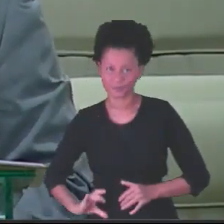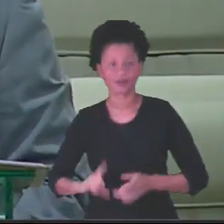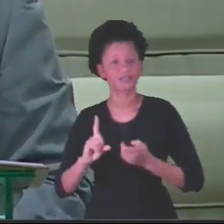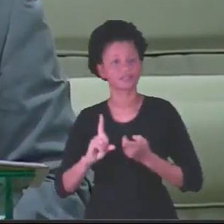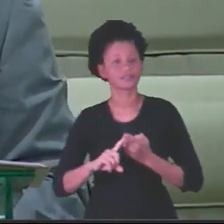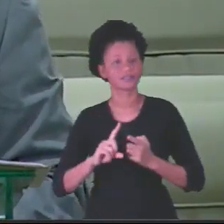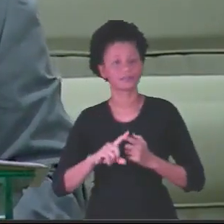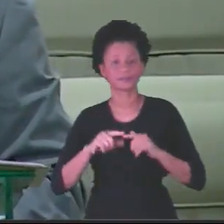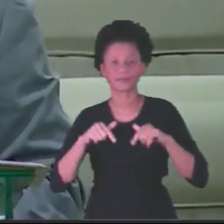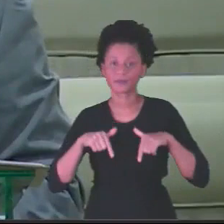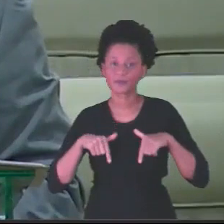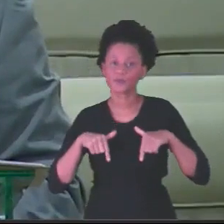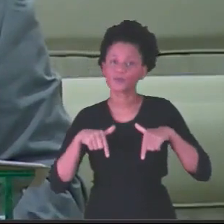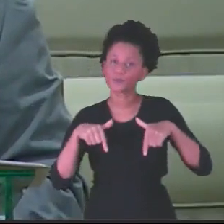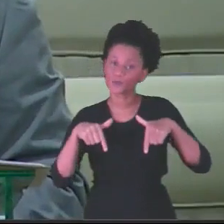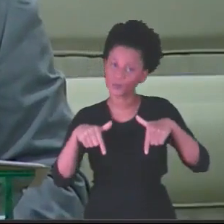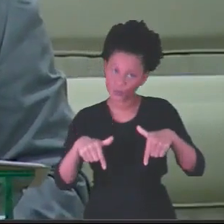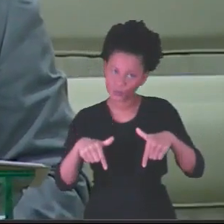lutas